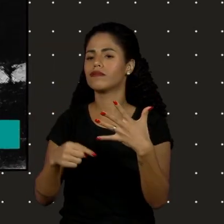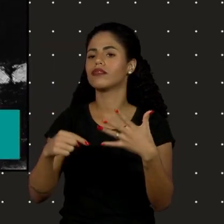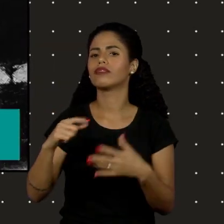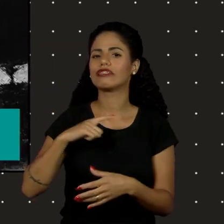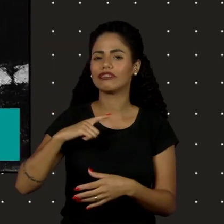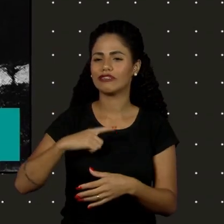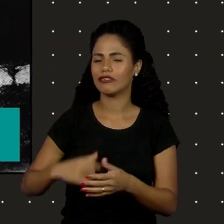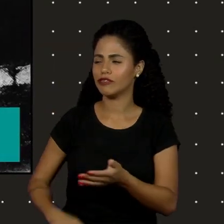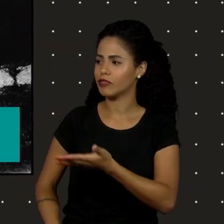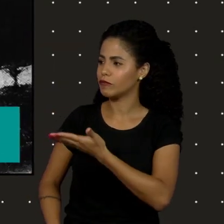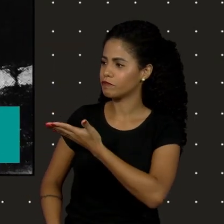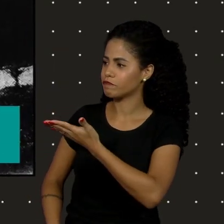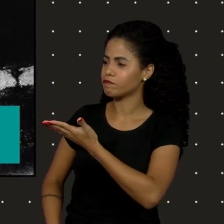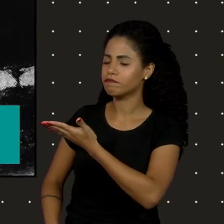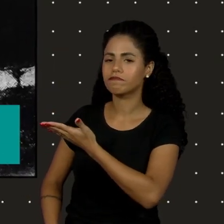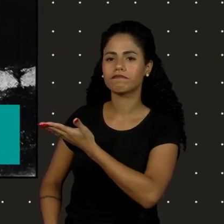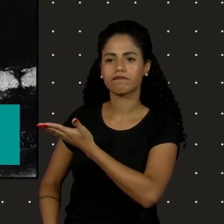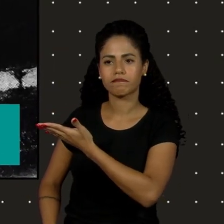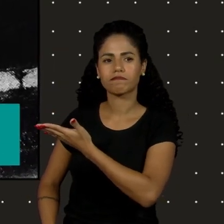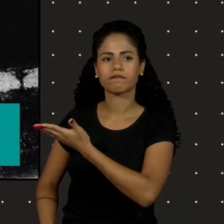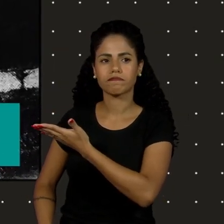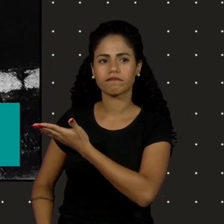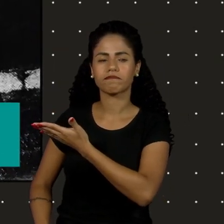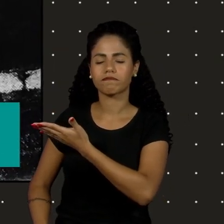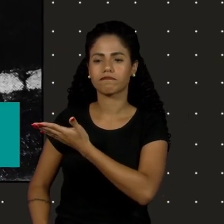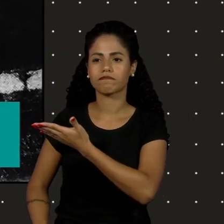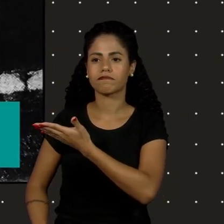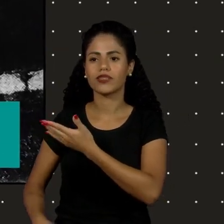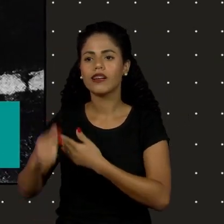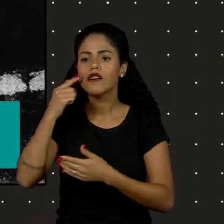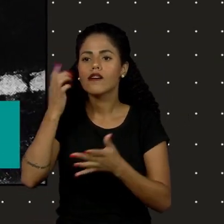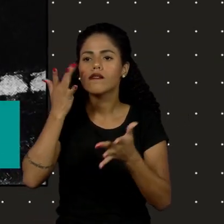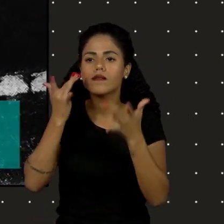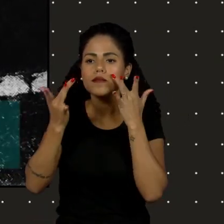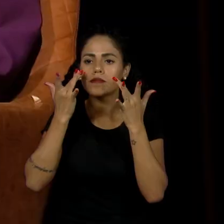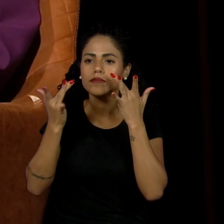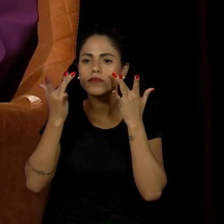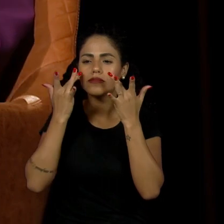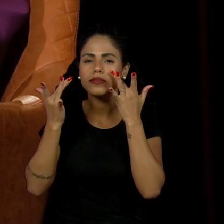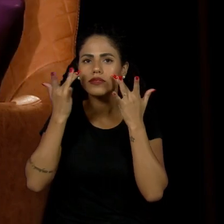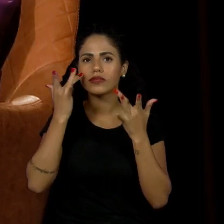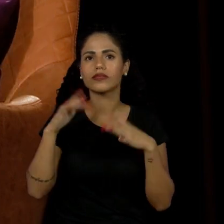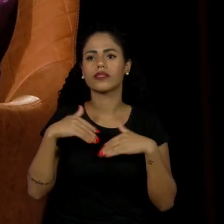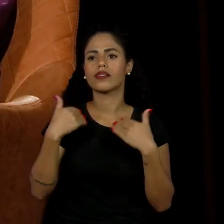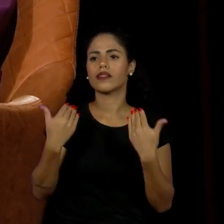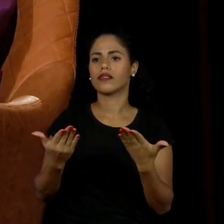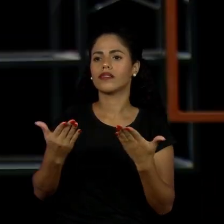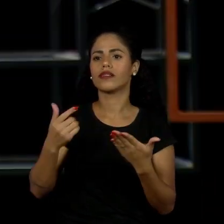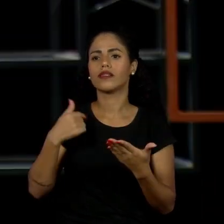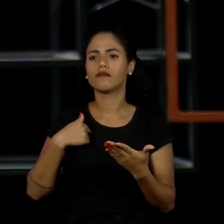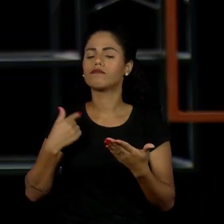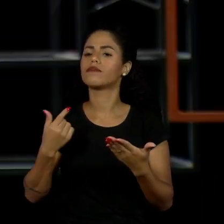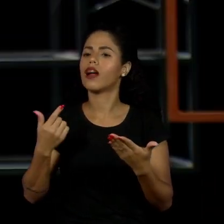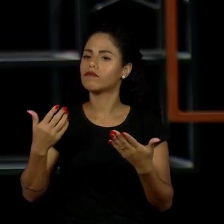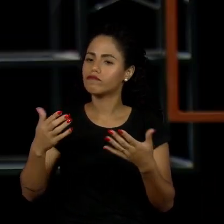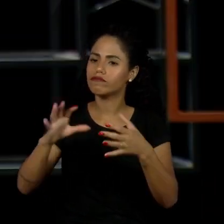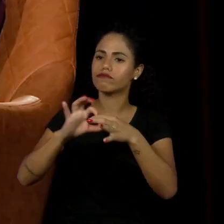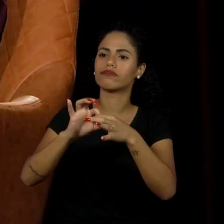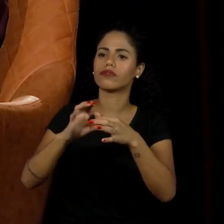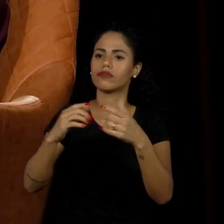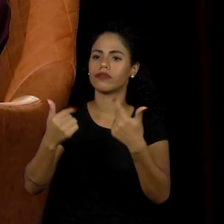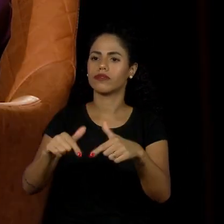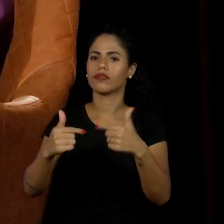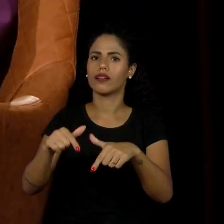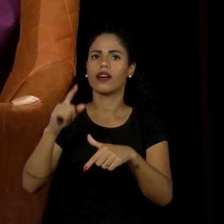do coreógrafo americano William Dollar, que montou para o New York City Ballet. E